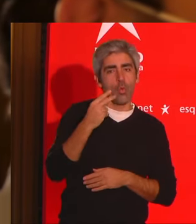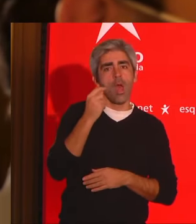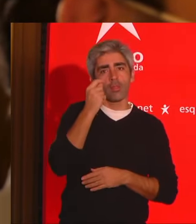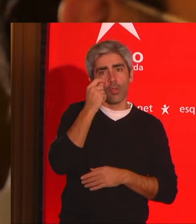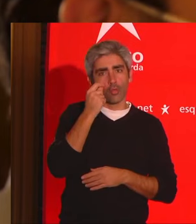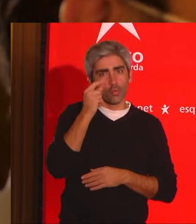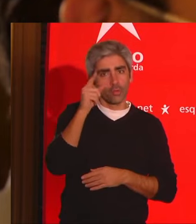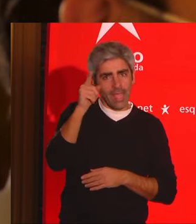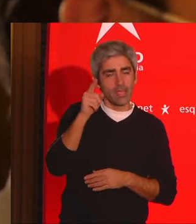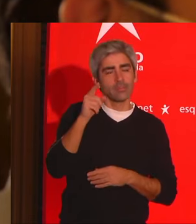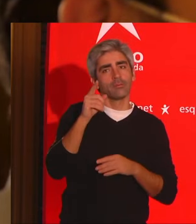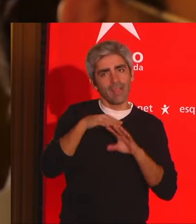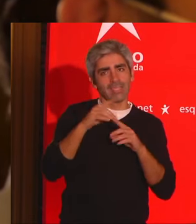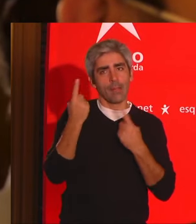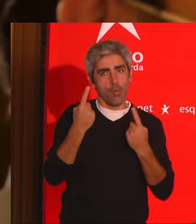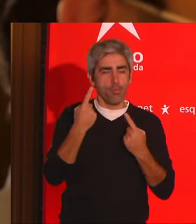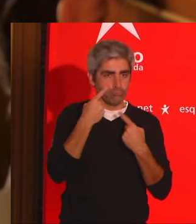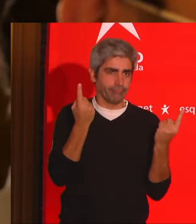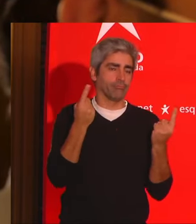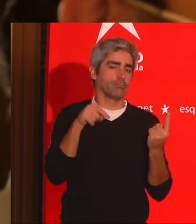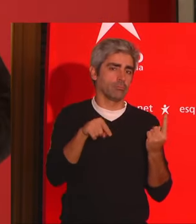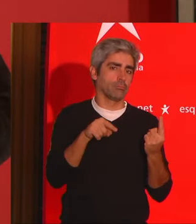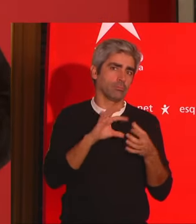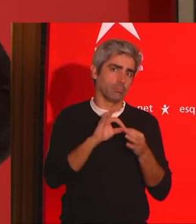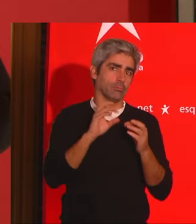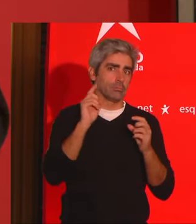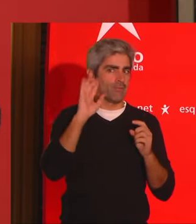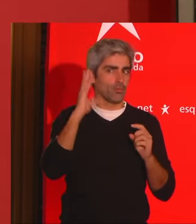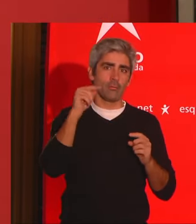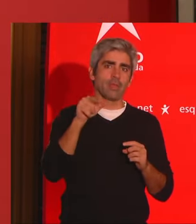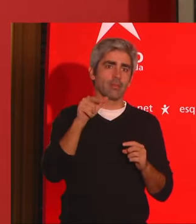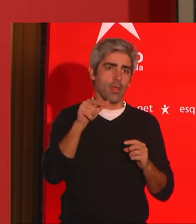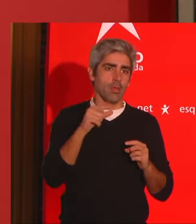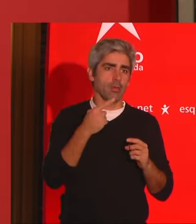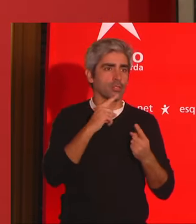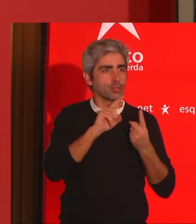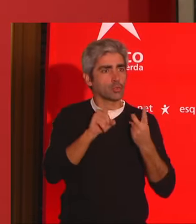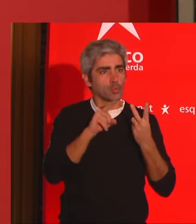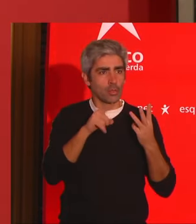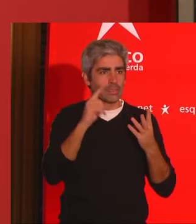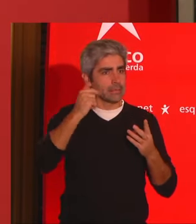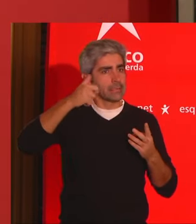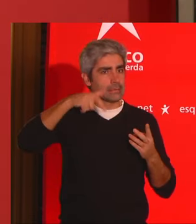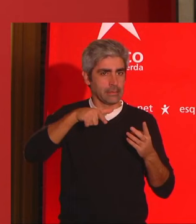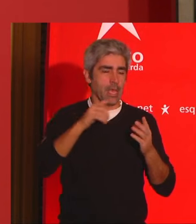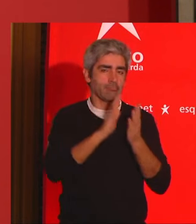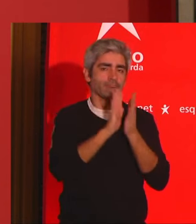para que faça a diferença nesta matéria que é fundamental para muitas das questões essenciais.